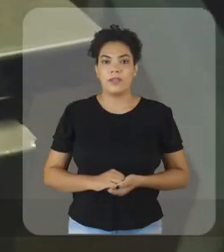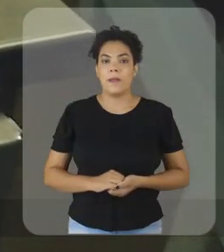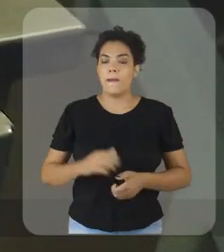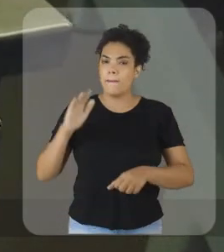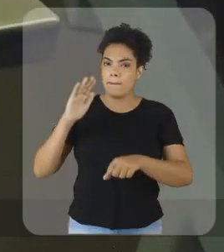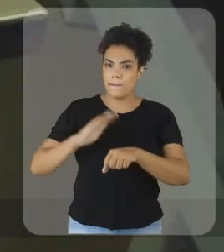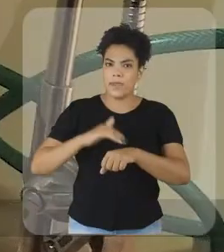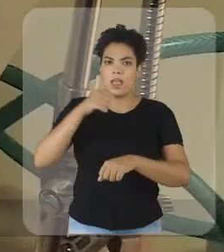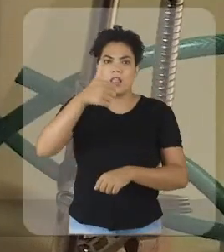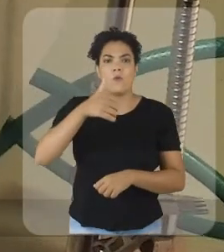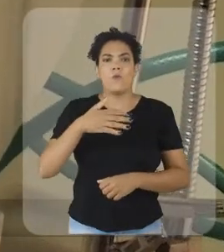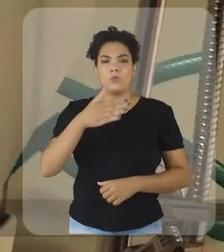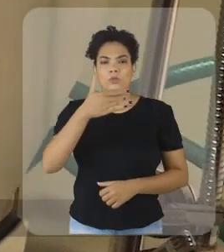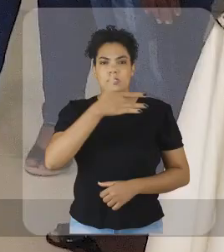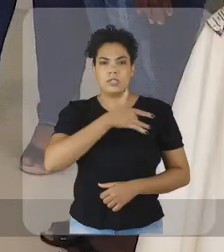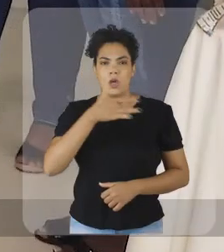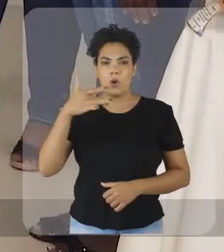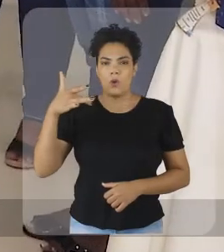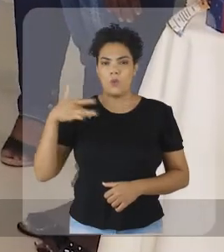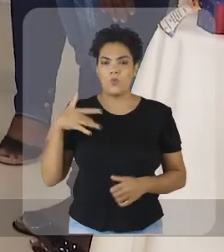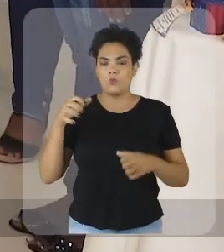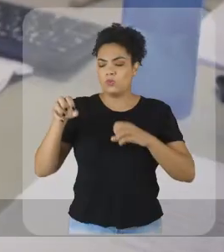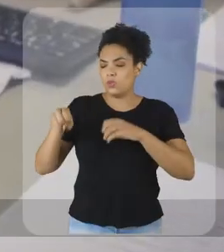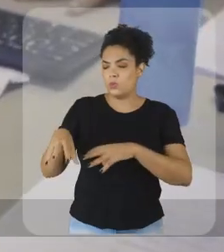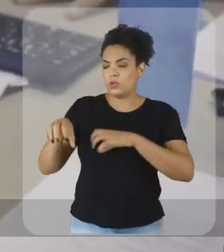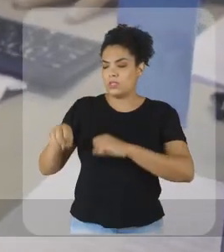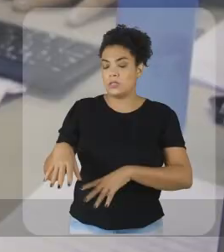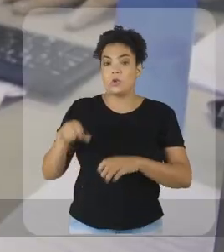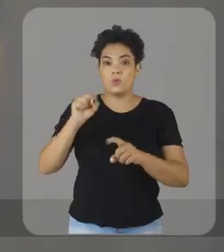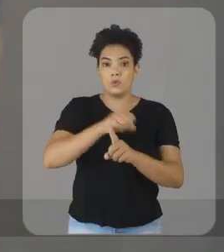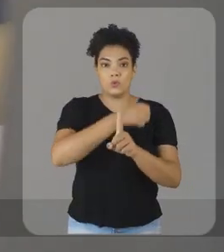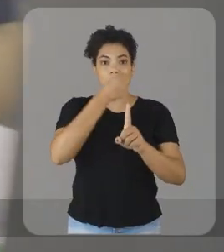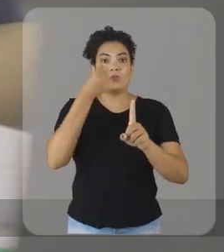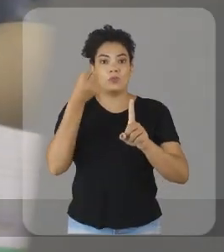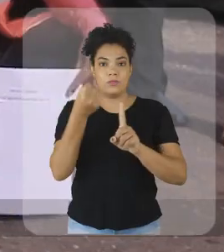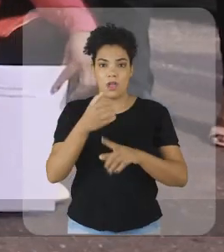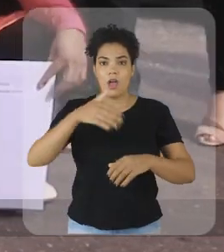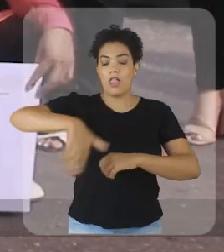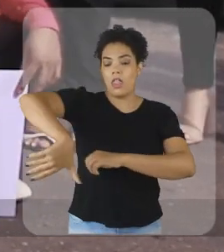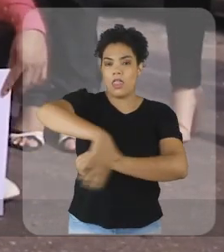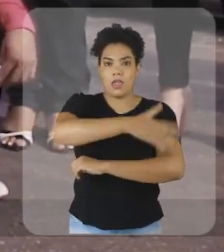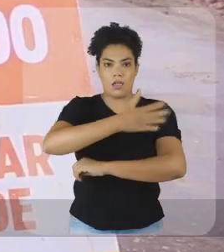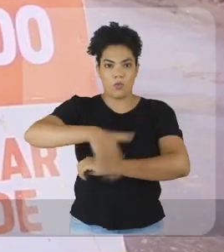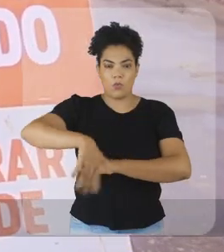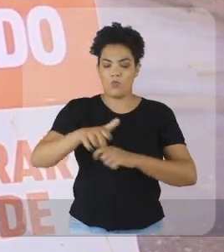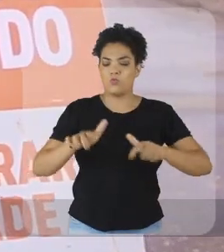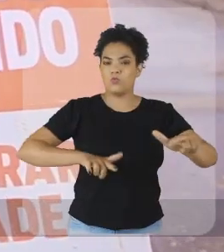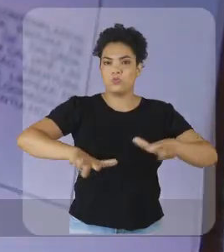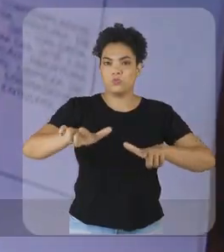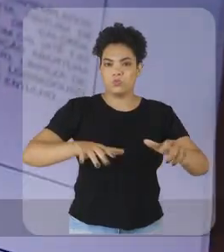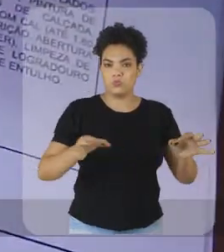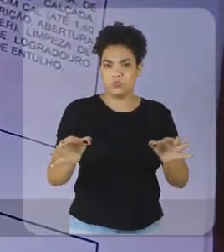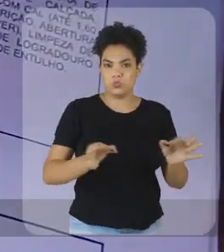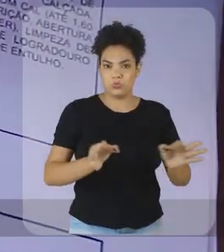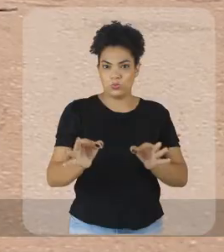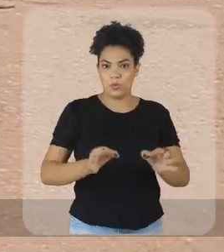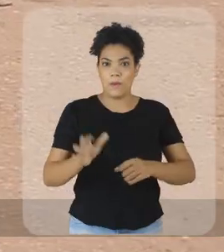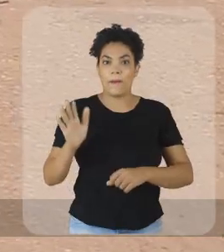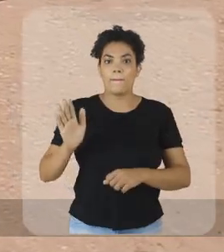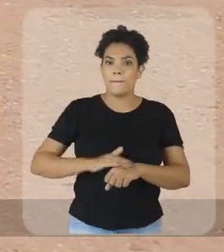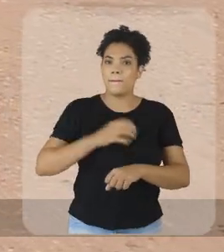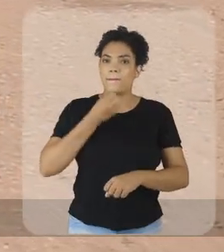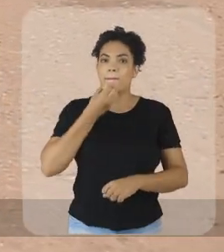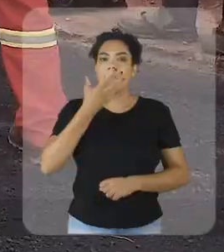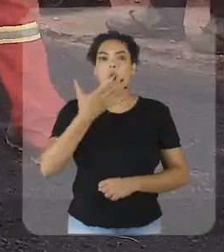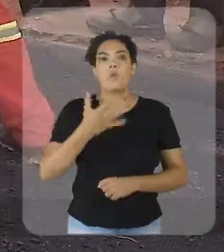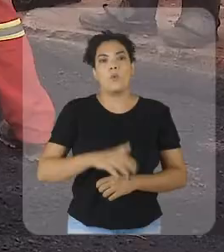São melhorias na saúde, educação, assistência social, trânsito e obras que beneficiam toda